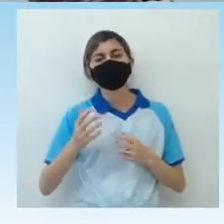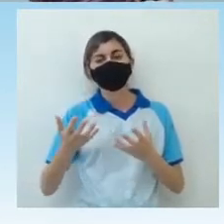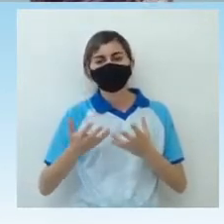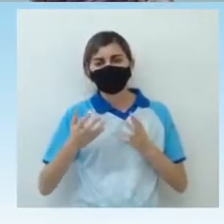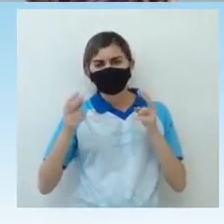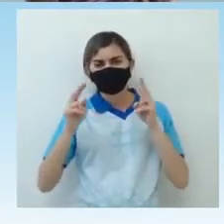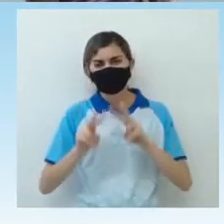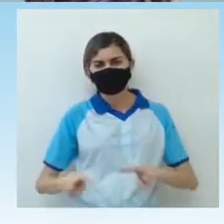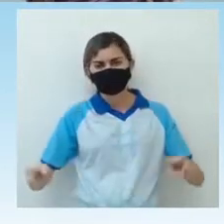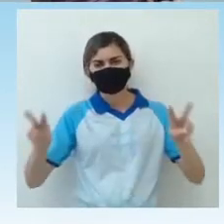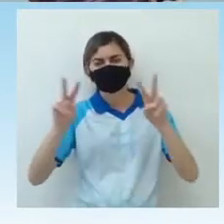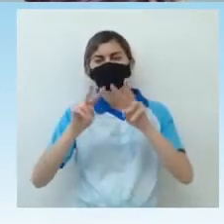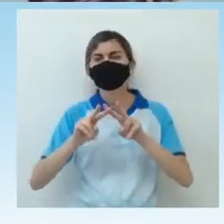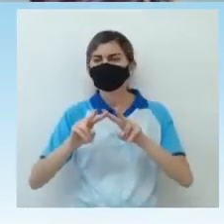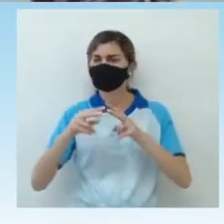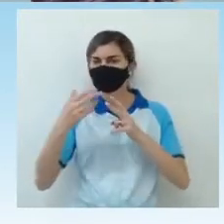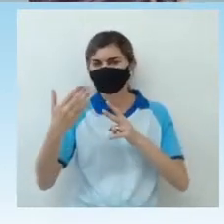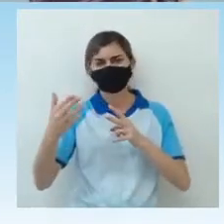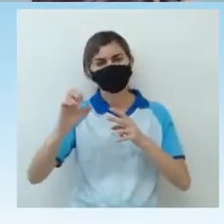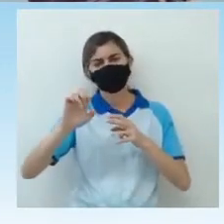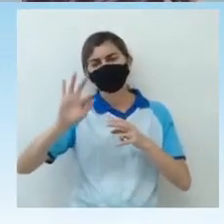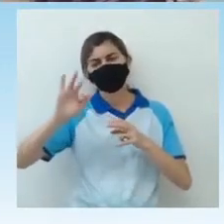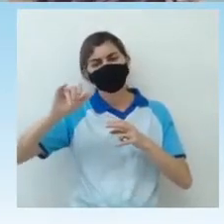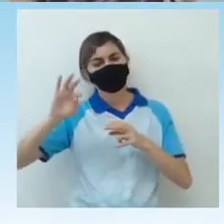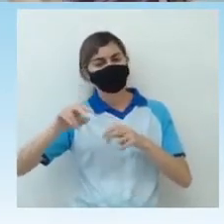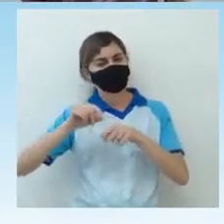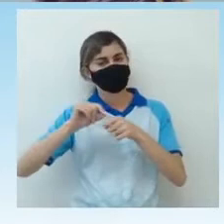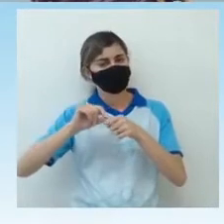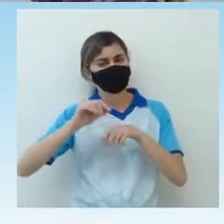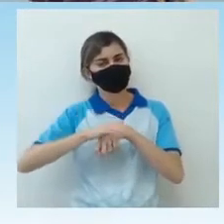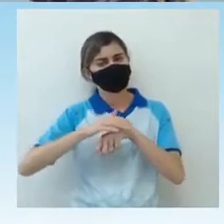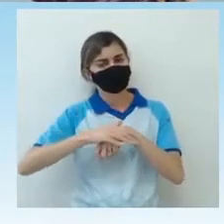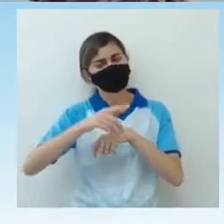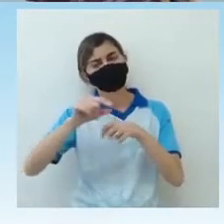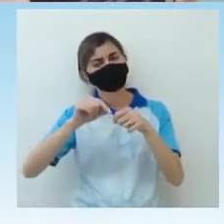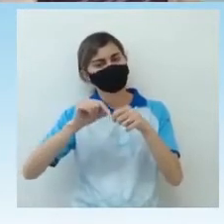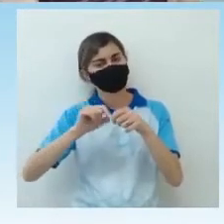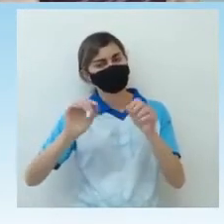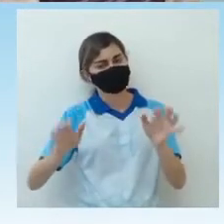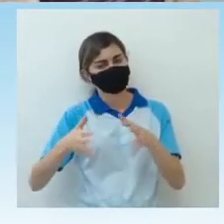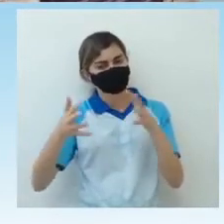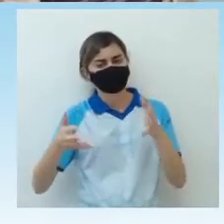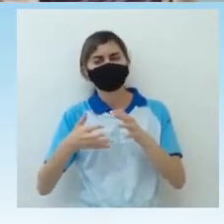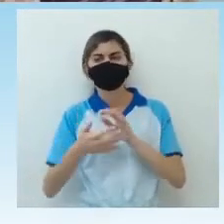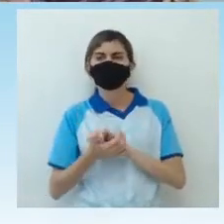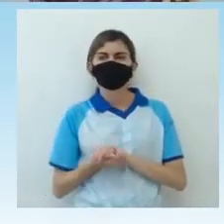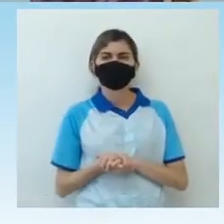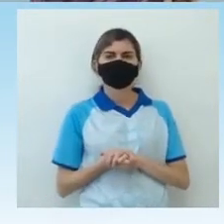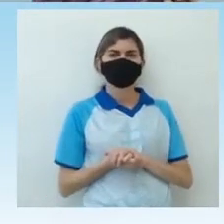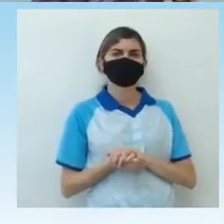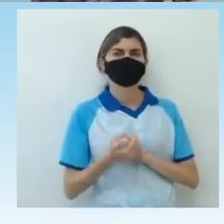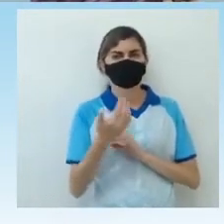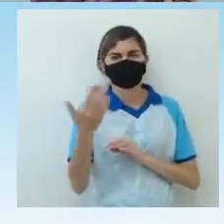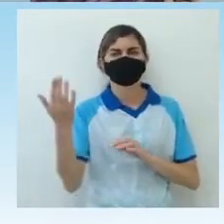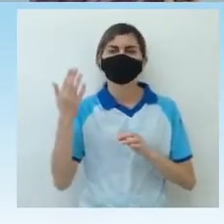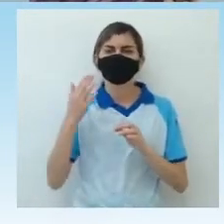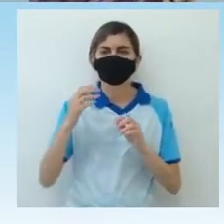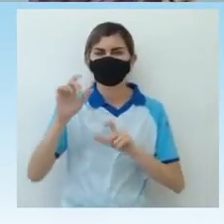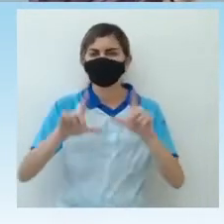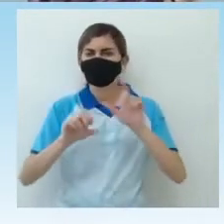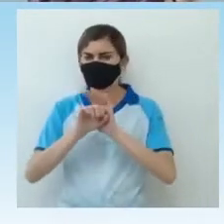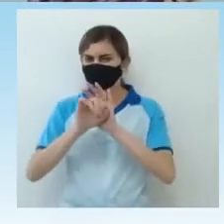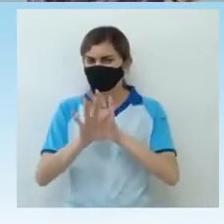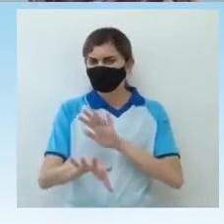é a visualização desse efeito que ele produziu, que ele estimulou. Então a arte